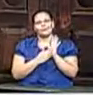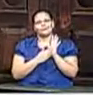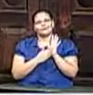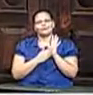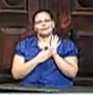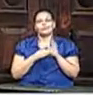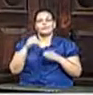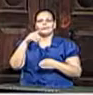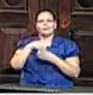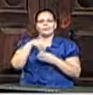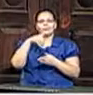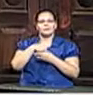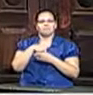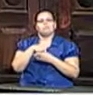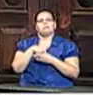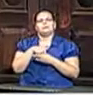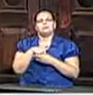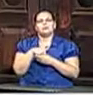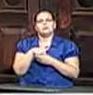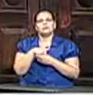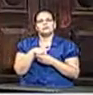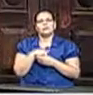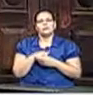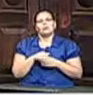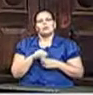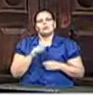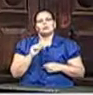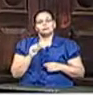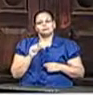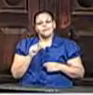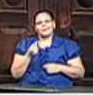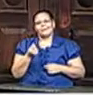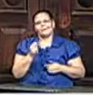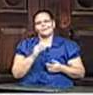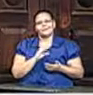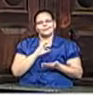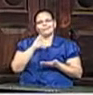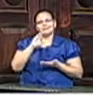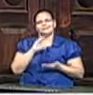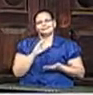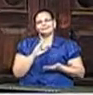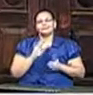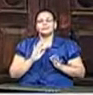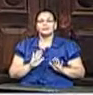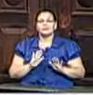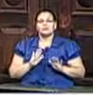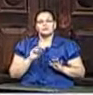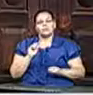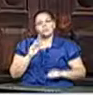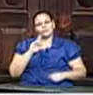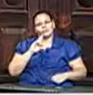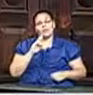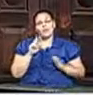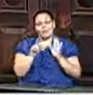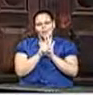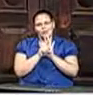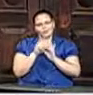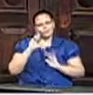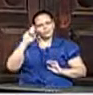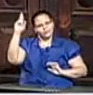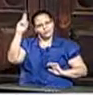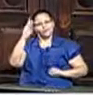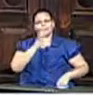está sendo votada sobre o teto de despesas. A lei de responsabilidade